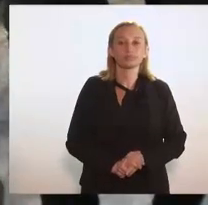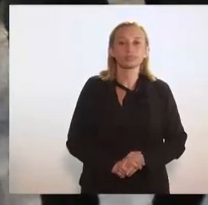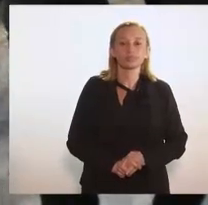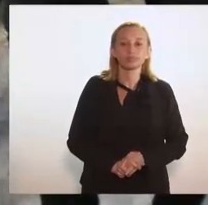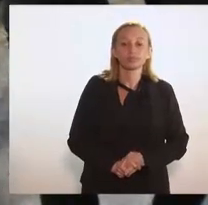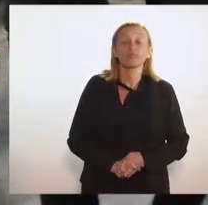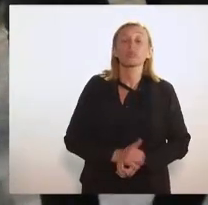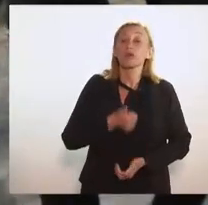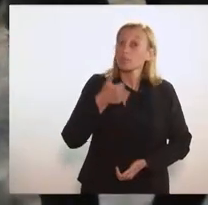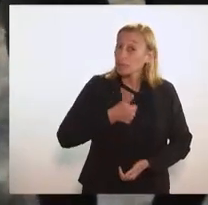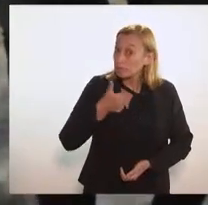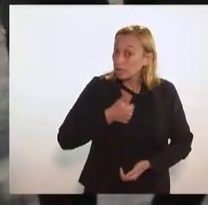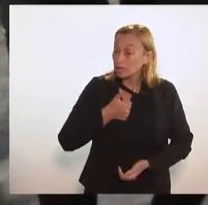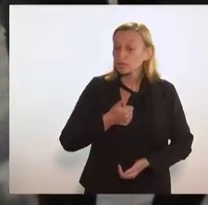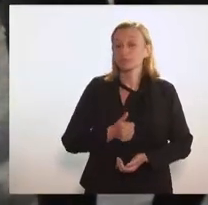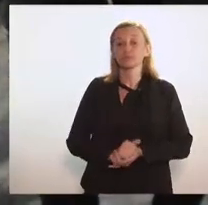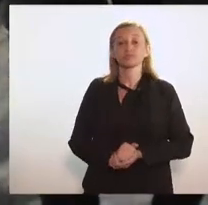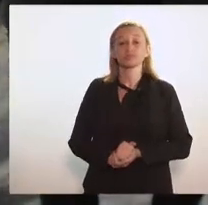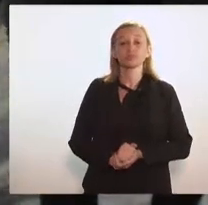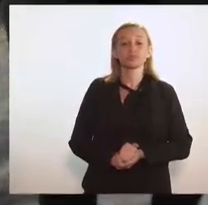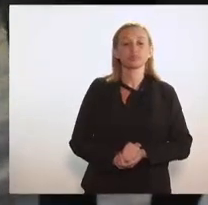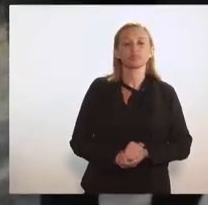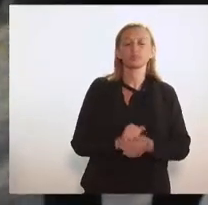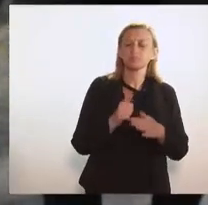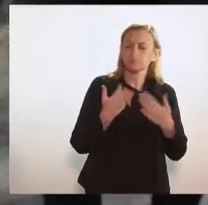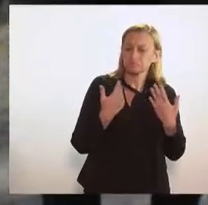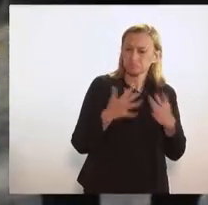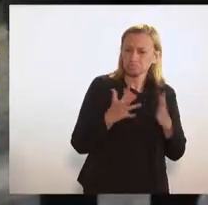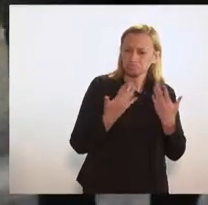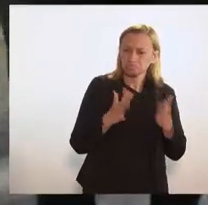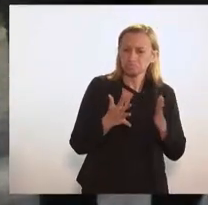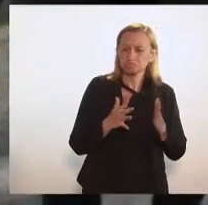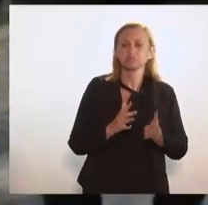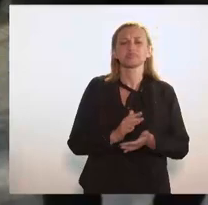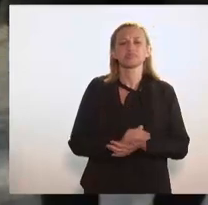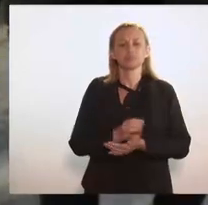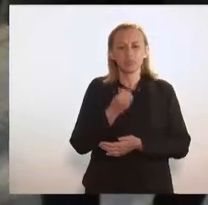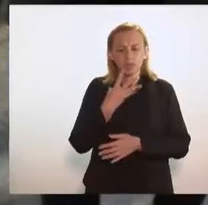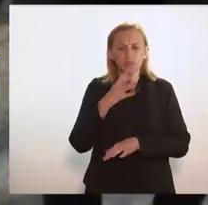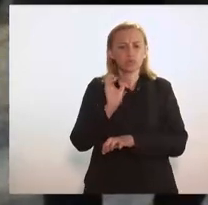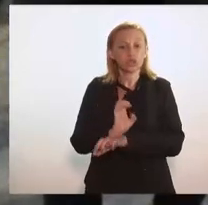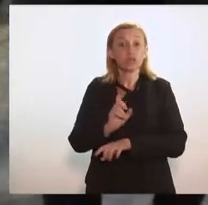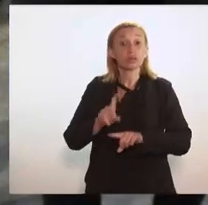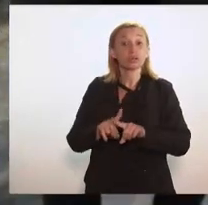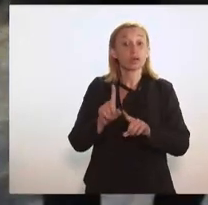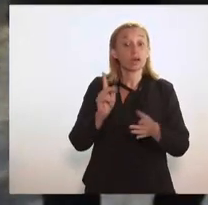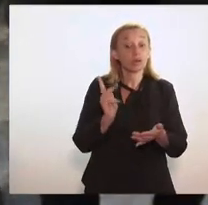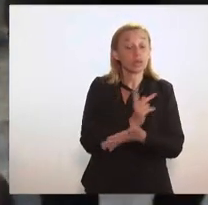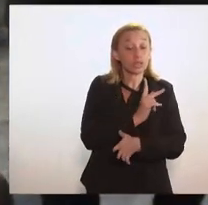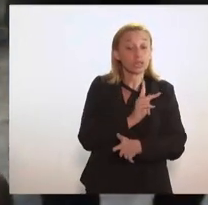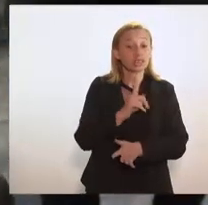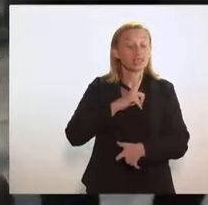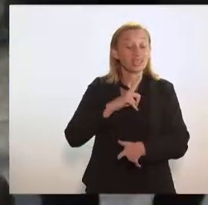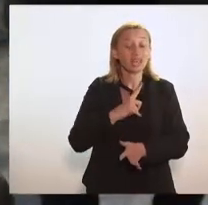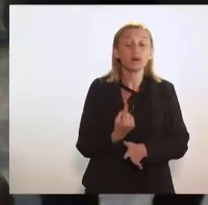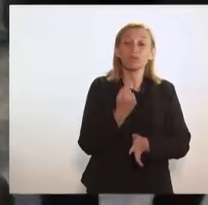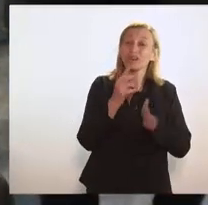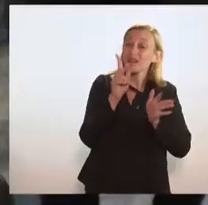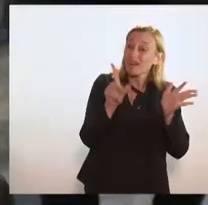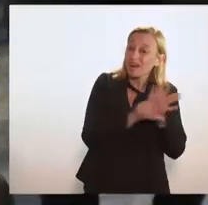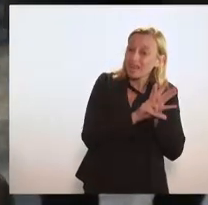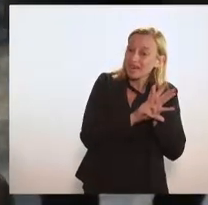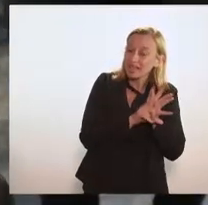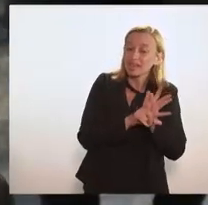o primeiro programa é Meire Tozzo e fundamental por estado ocorre que há uma lei em vigor